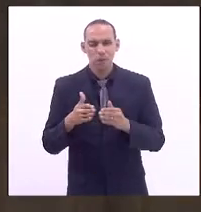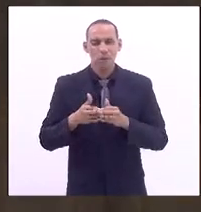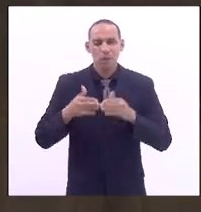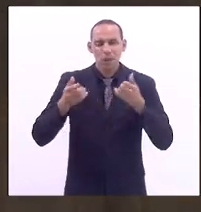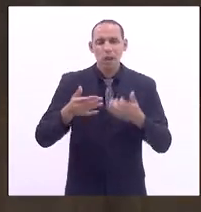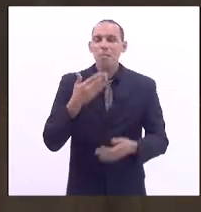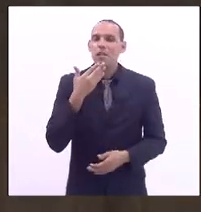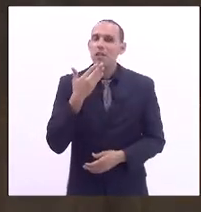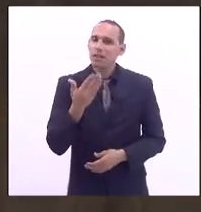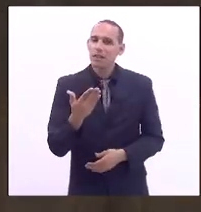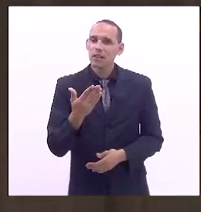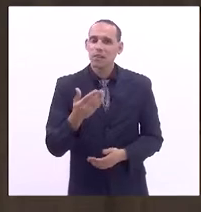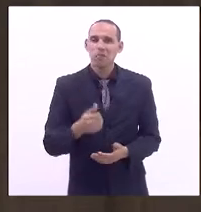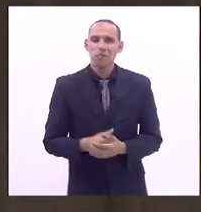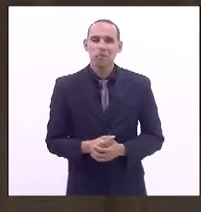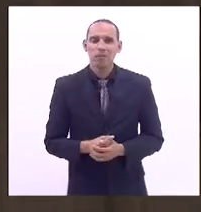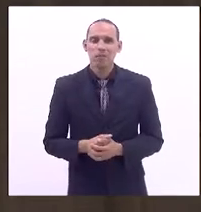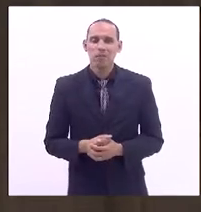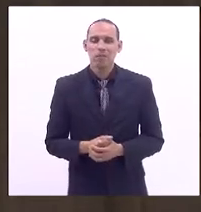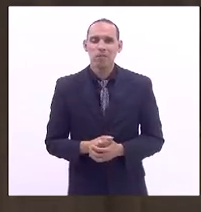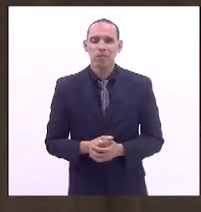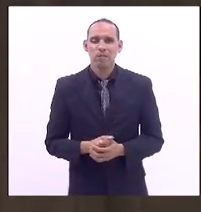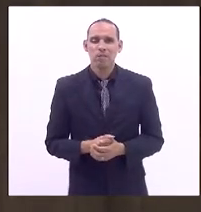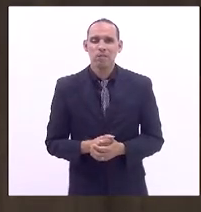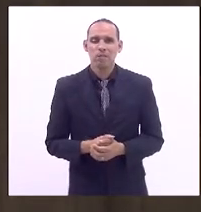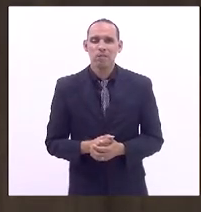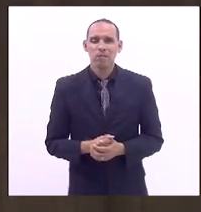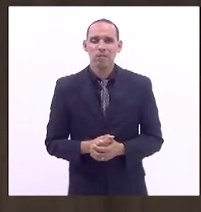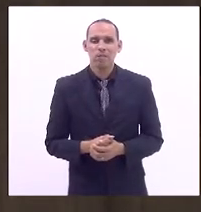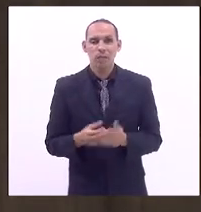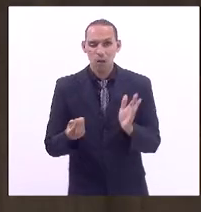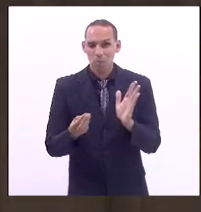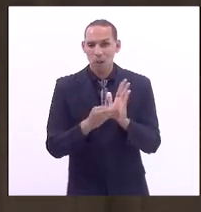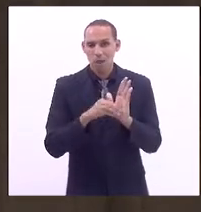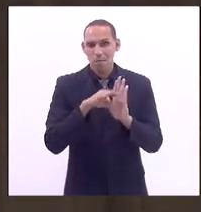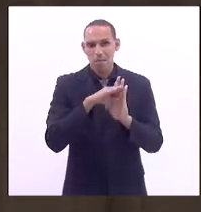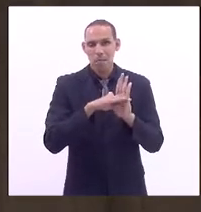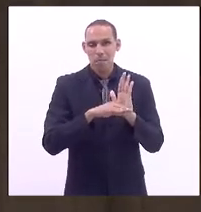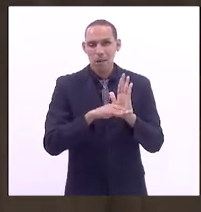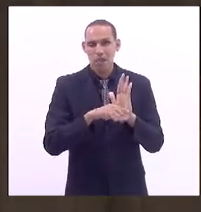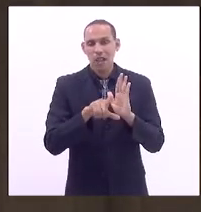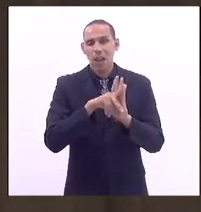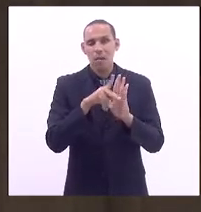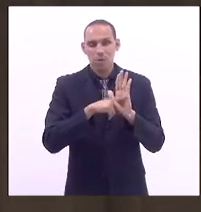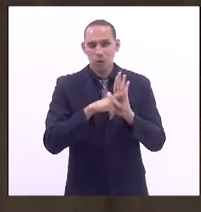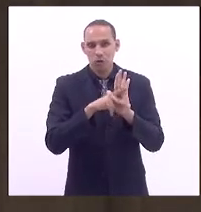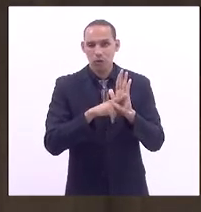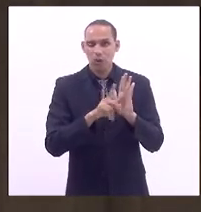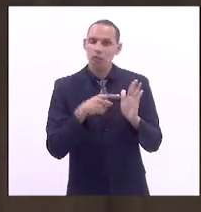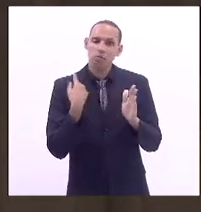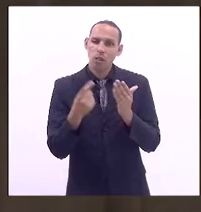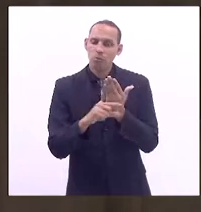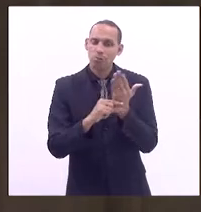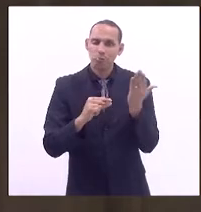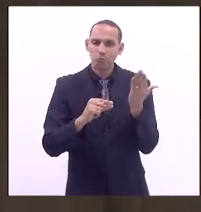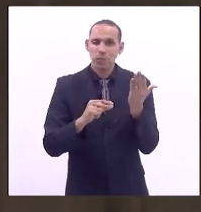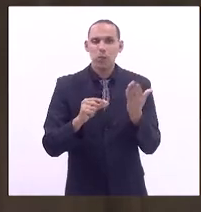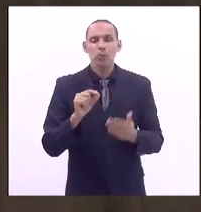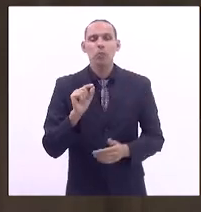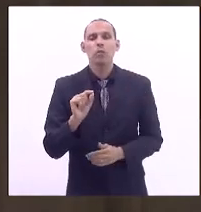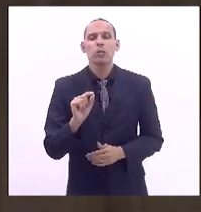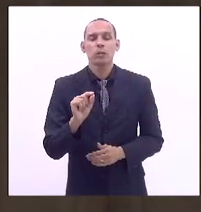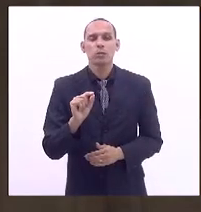ordem solicitar a vossa excelência a gentileza de inserir na pauta um projeto de lei que é de nossa autoria que